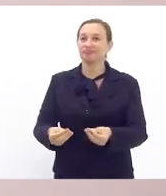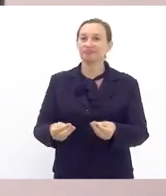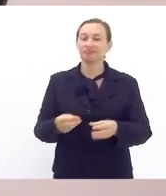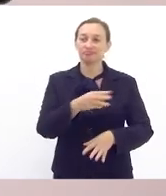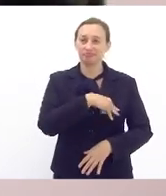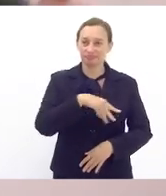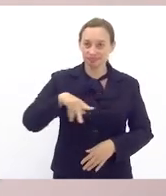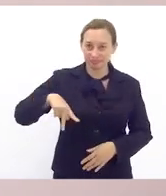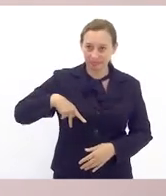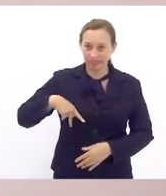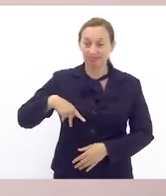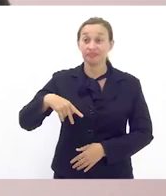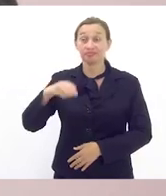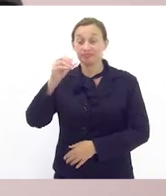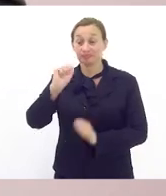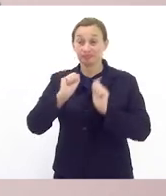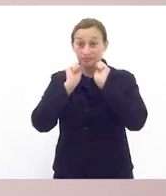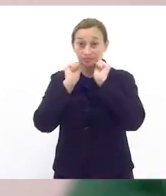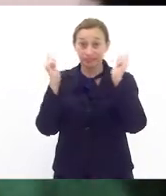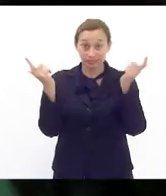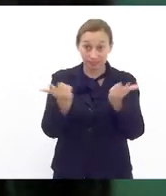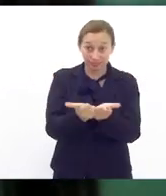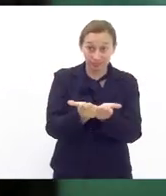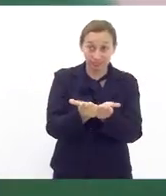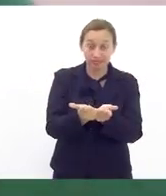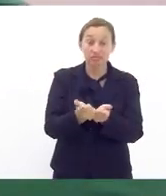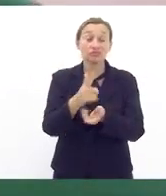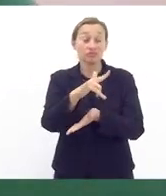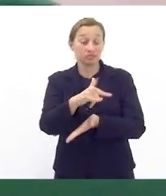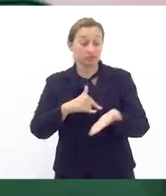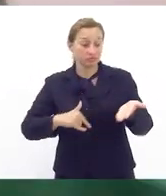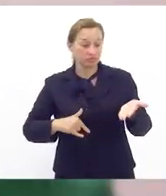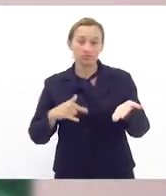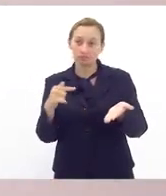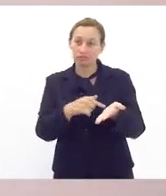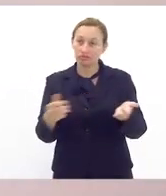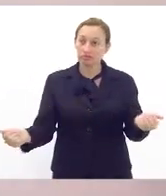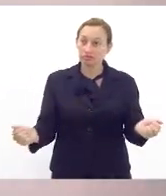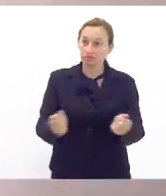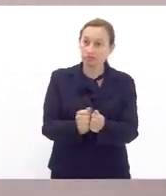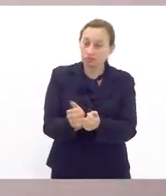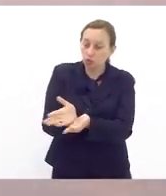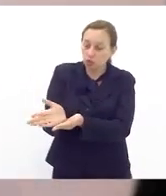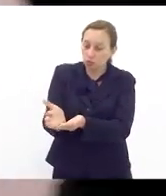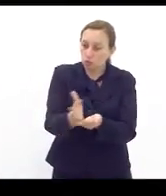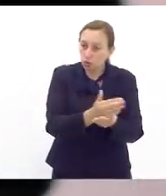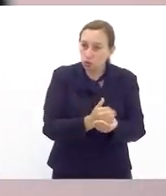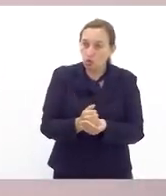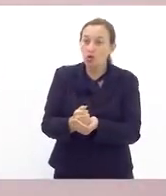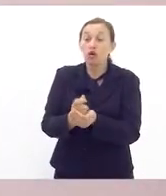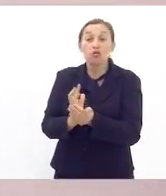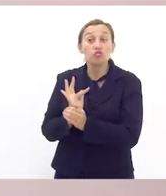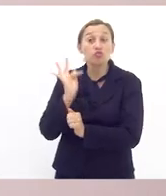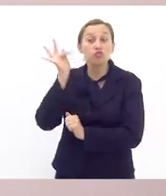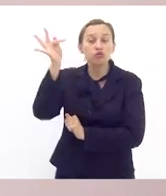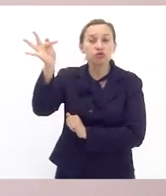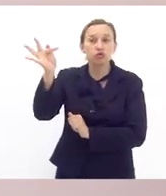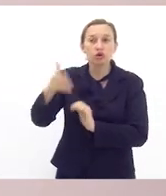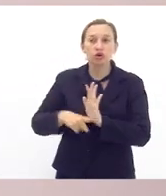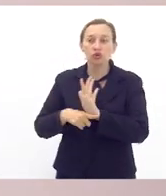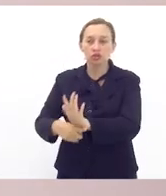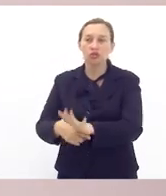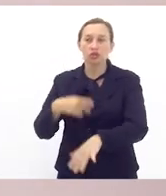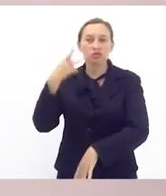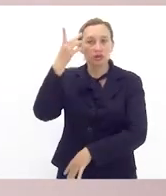ao Ministério Público quanto alerj e essa documentação aí juntada vem a futuramente ajudar o deputado